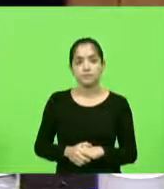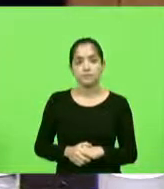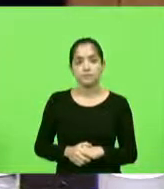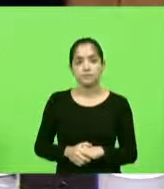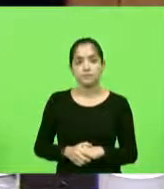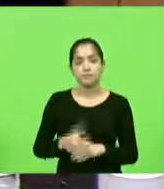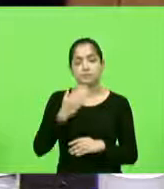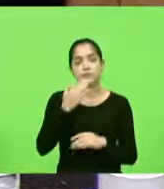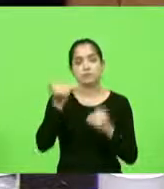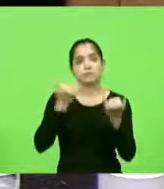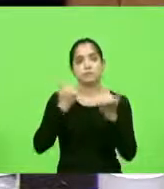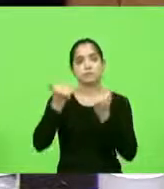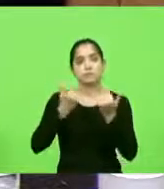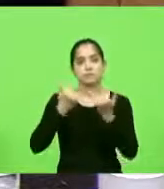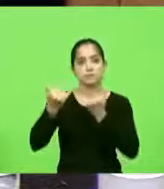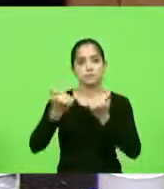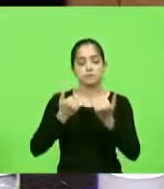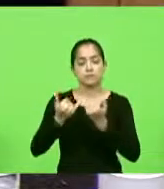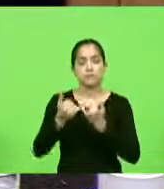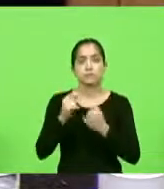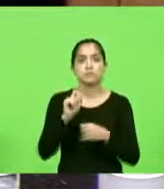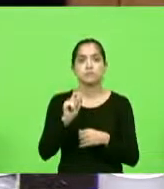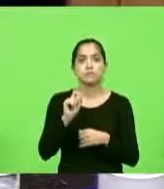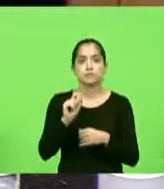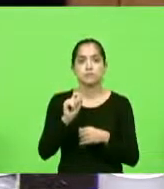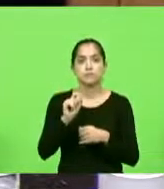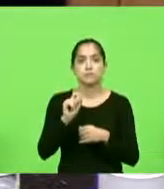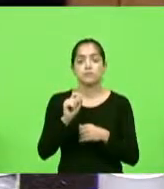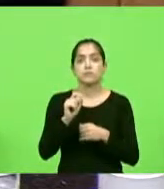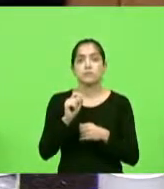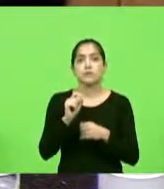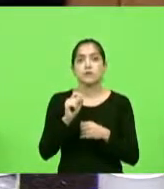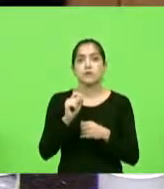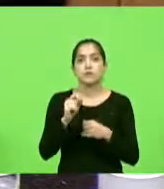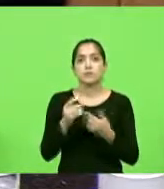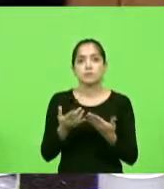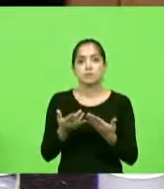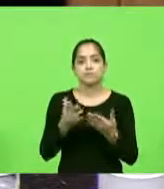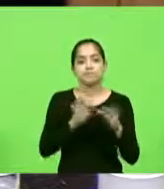Pedir informação, ele surge